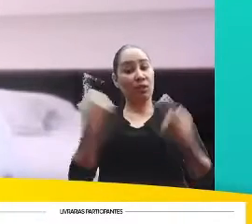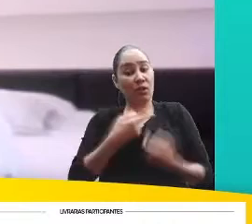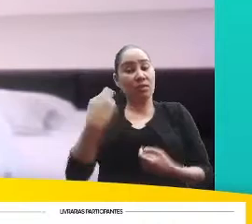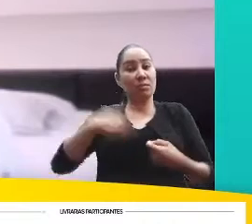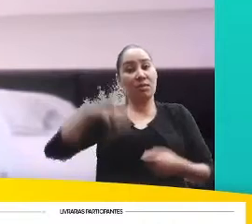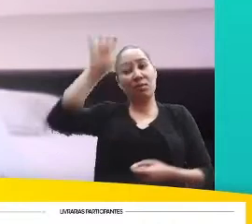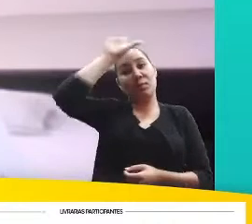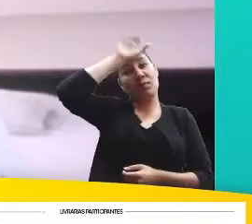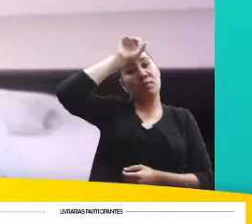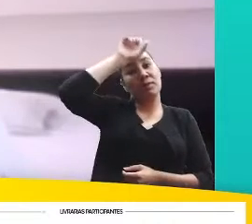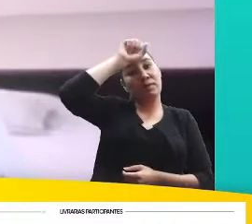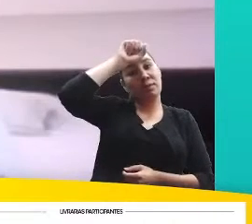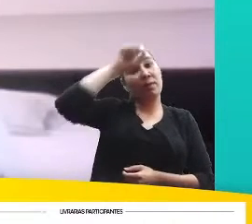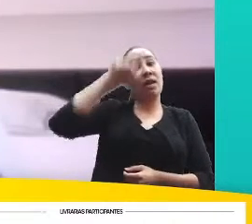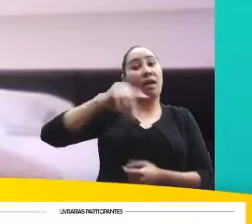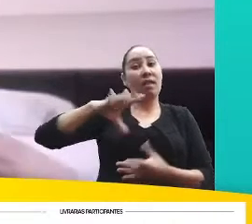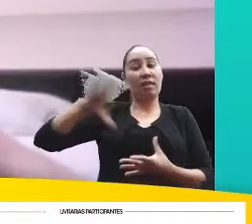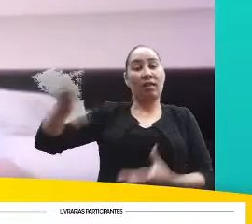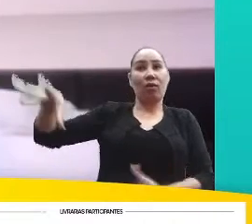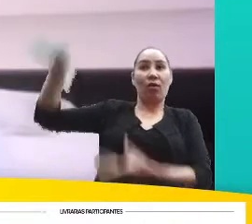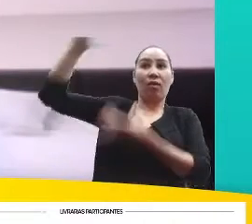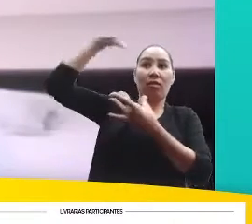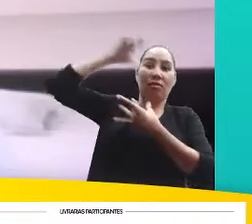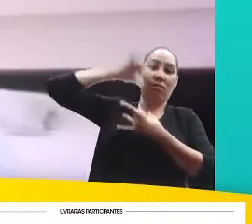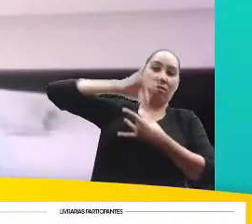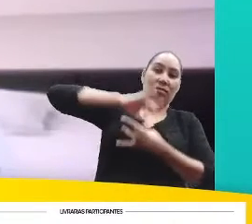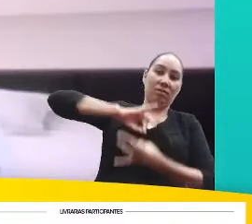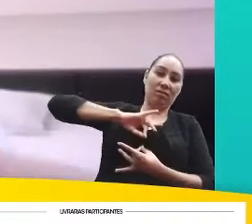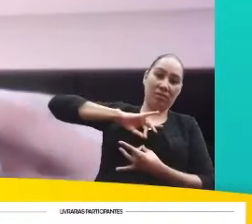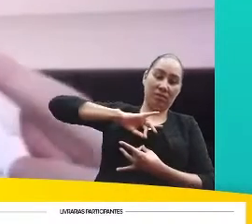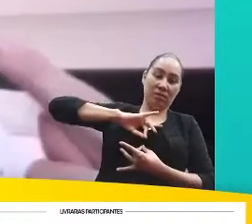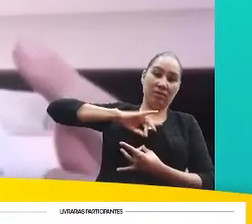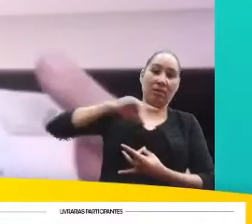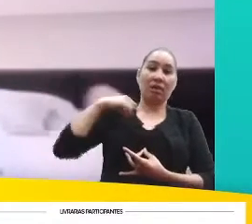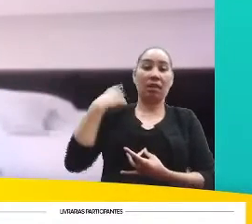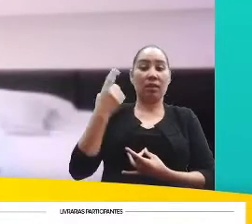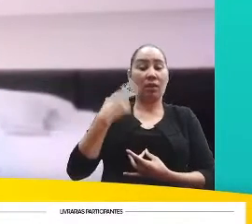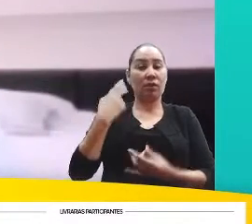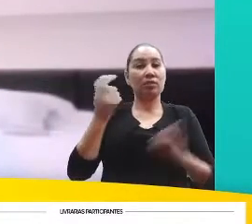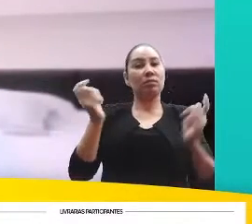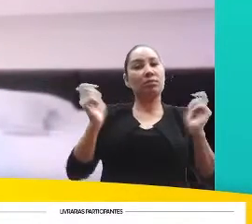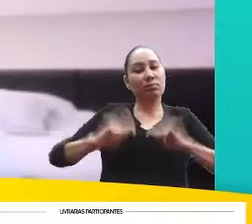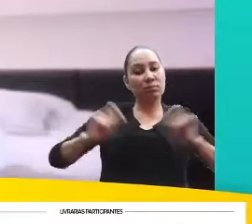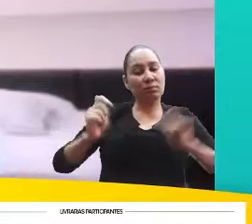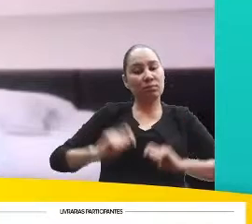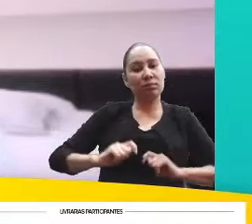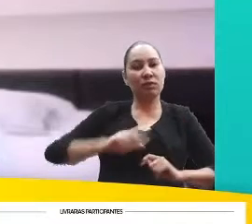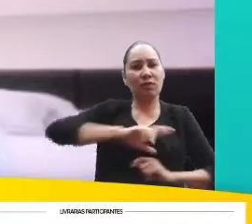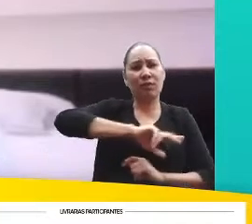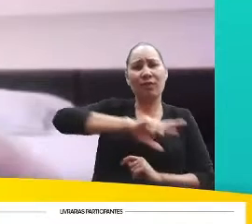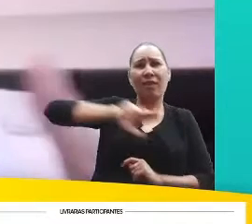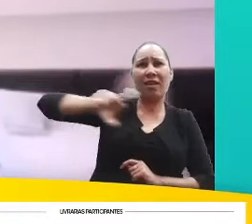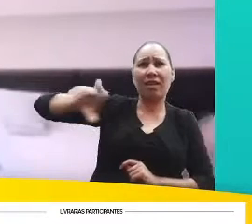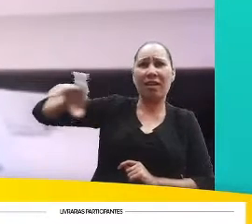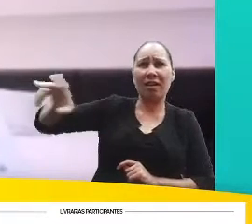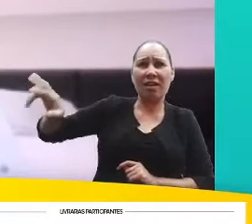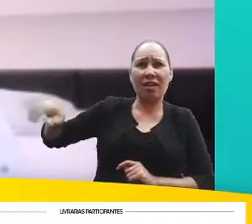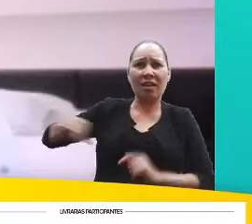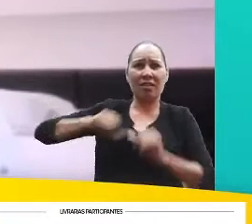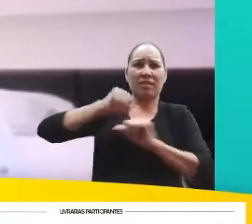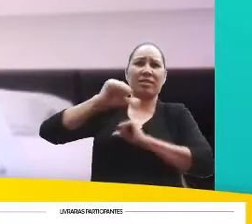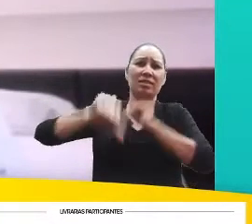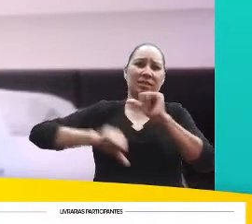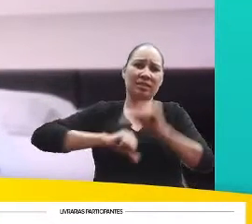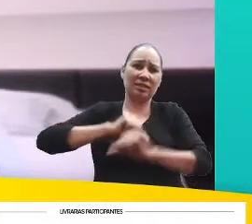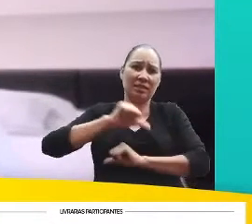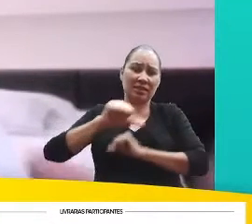aí vem a reencarnação, que vai nos permitir, através das diversas reencarnações, através das